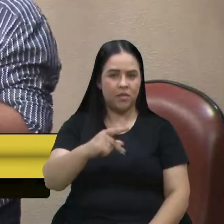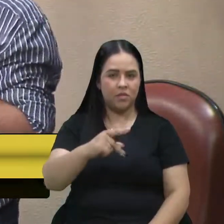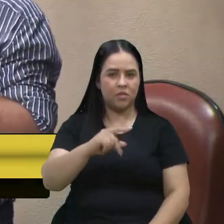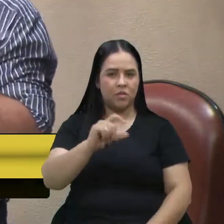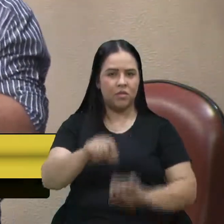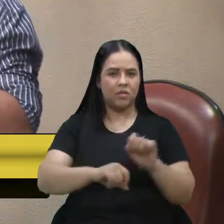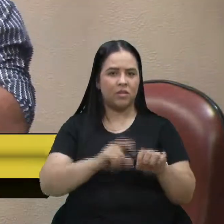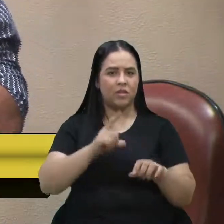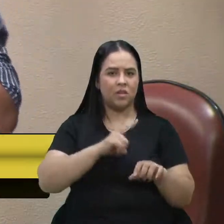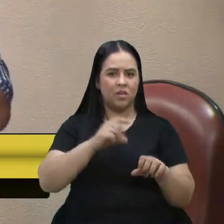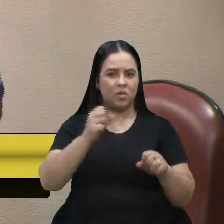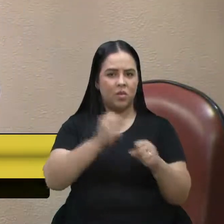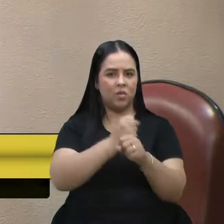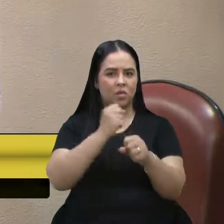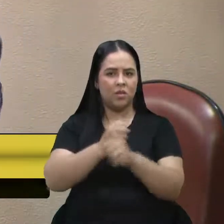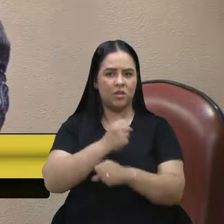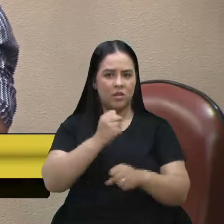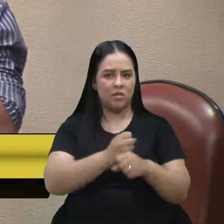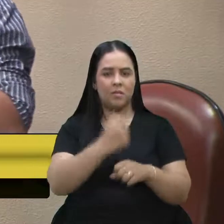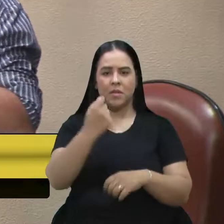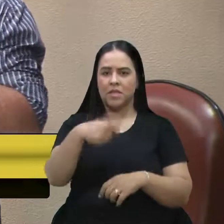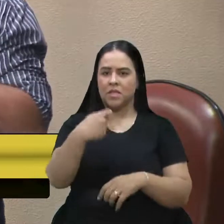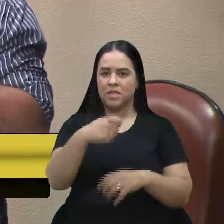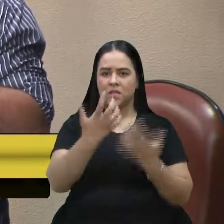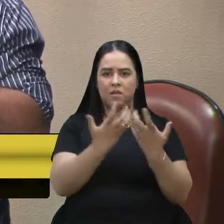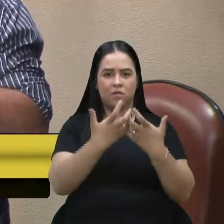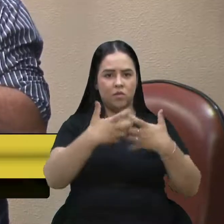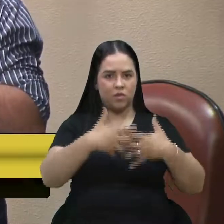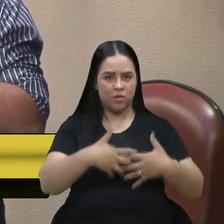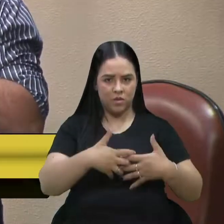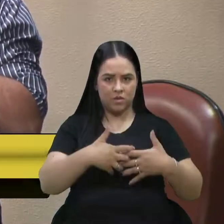de Construção tem que funcionar.